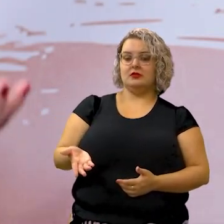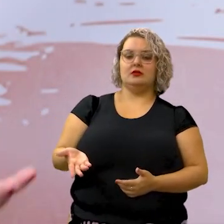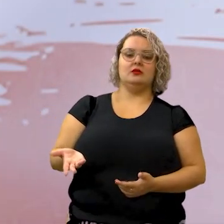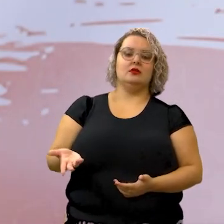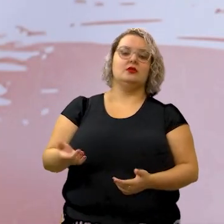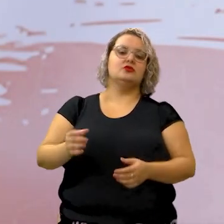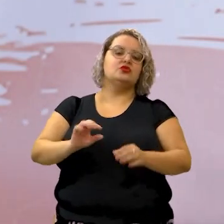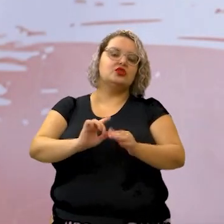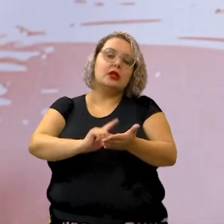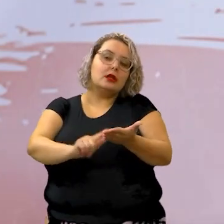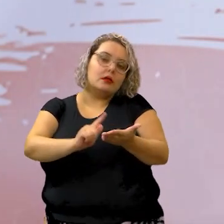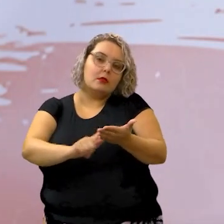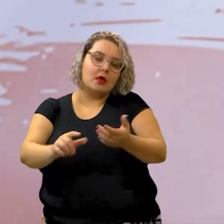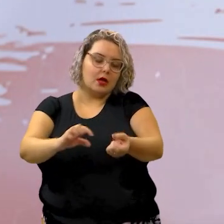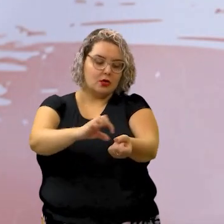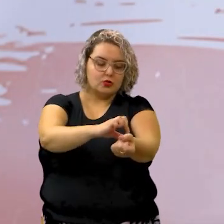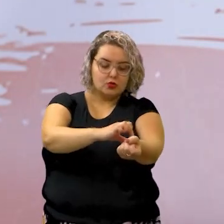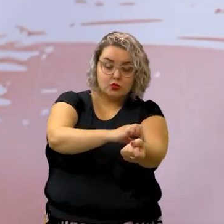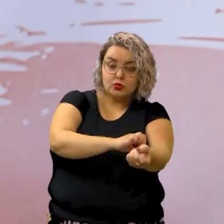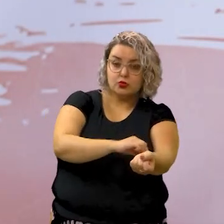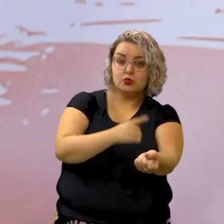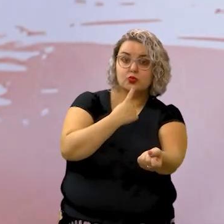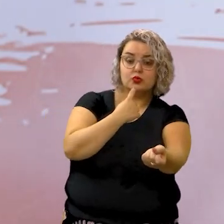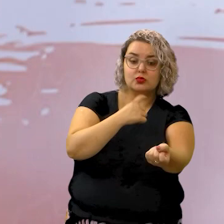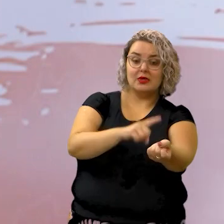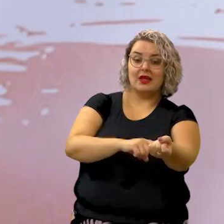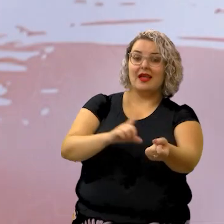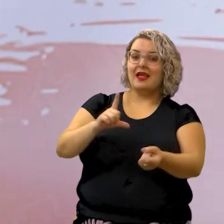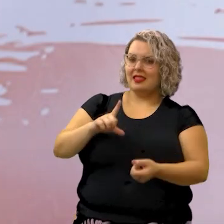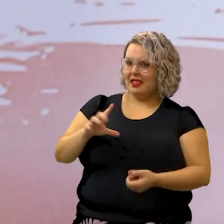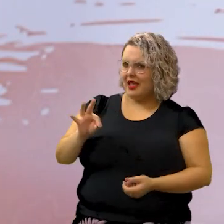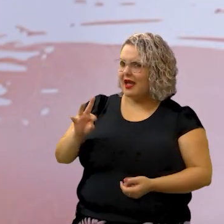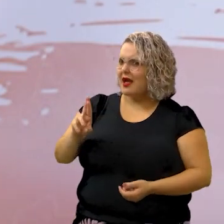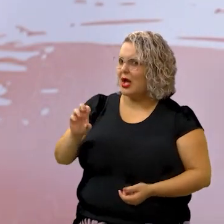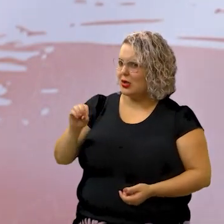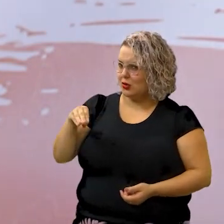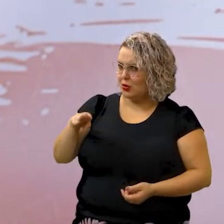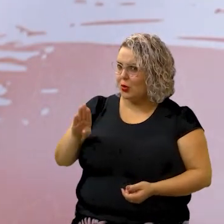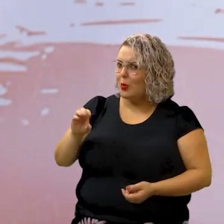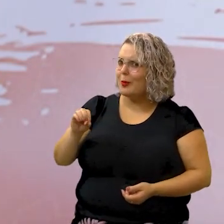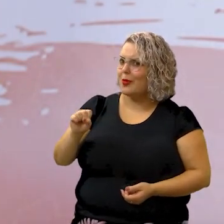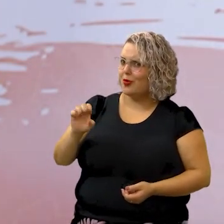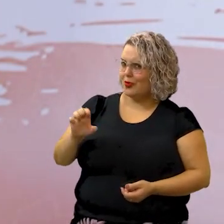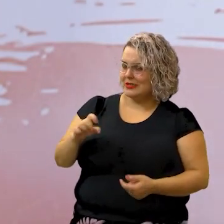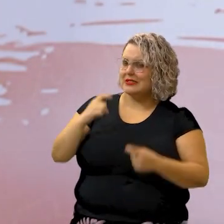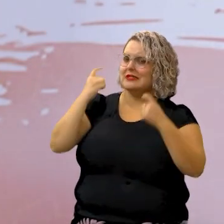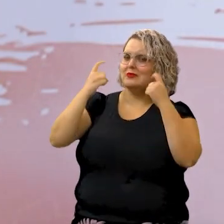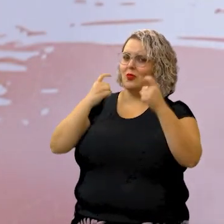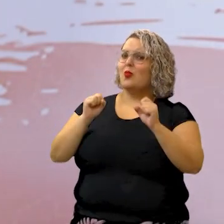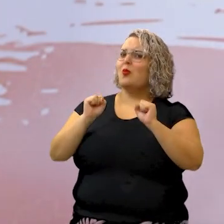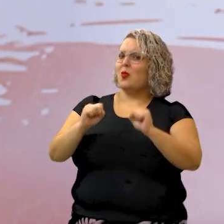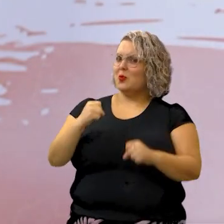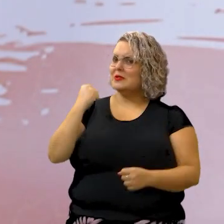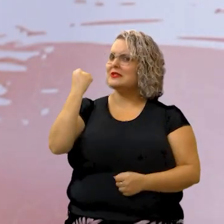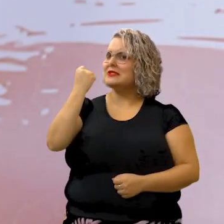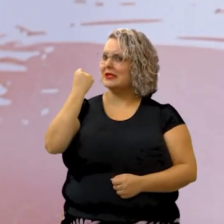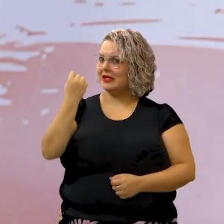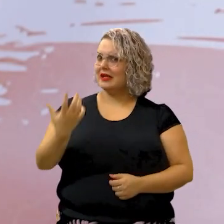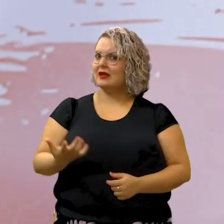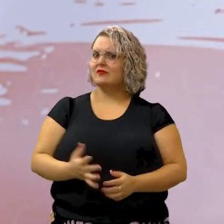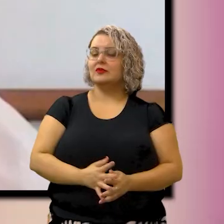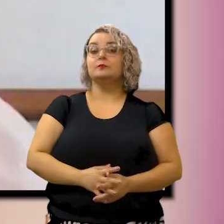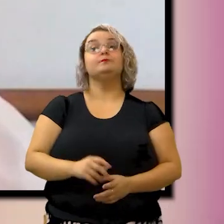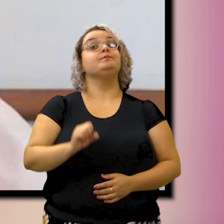de dilatação dos vasos, né? Tem também a trombose, que preocupa bastante, que pode ser